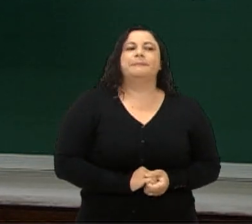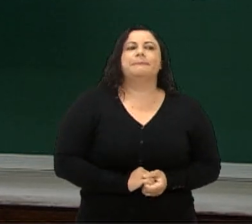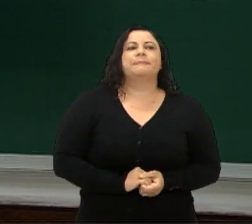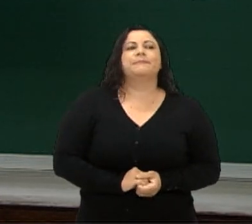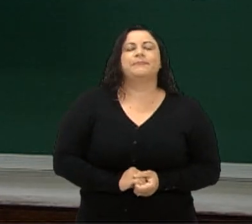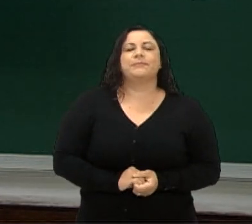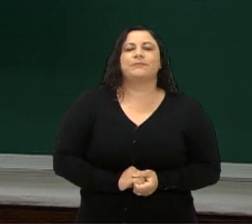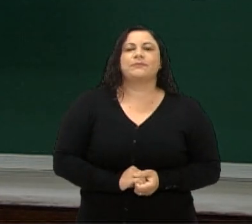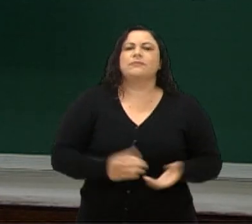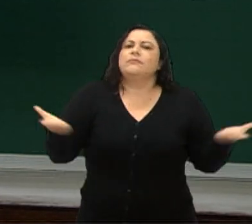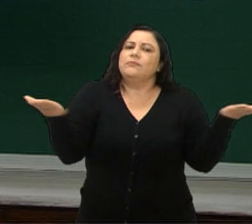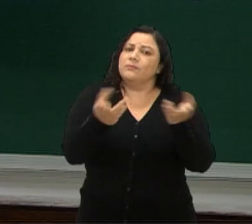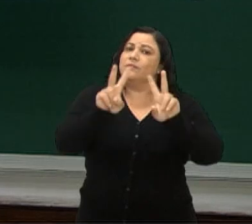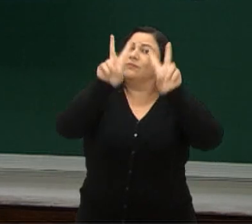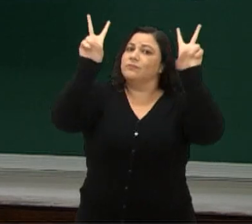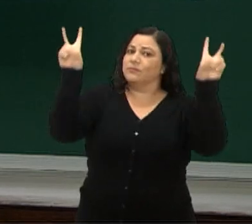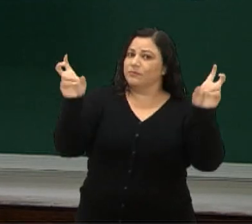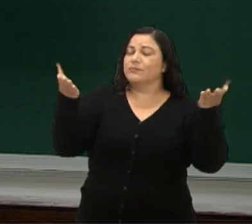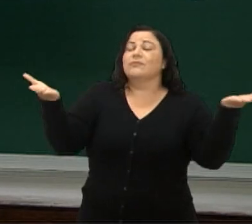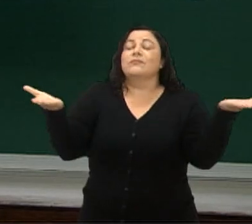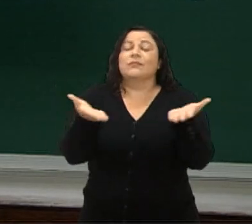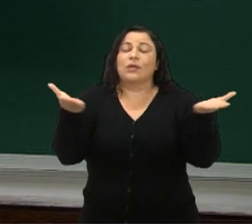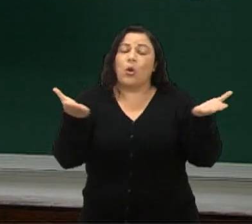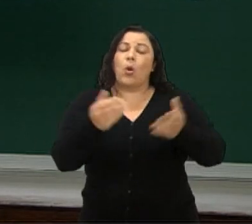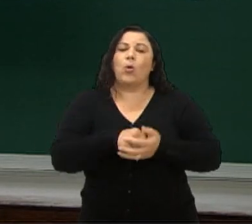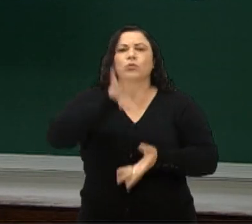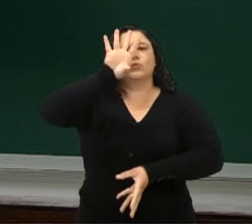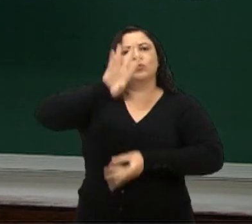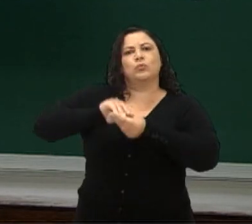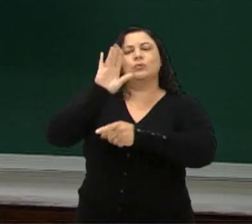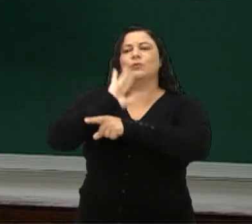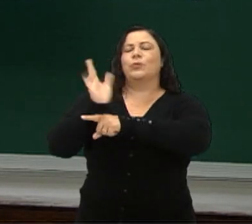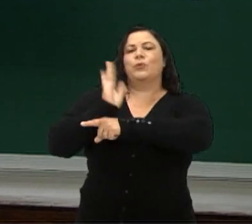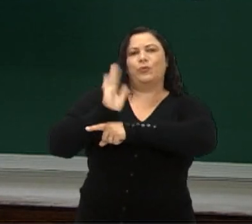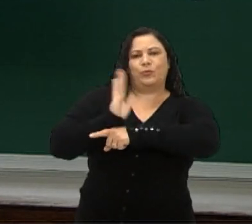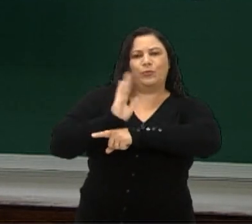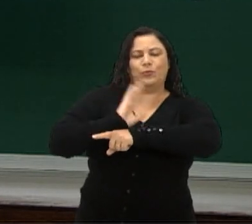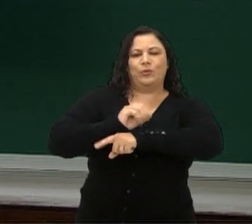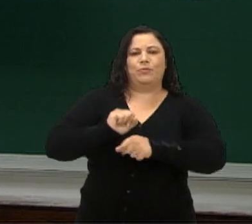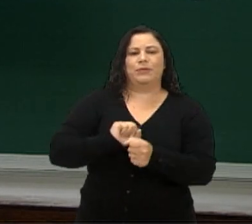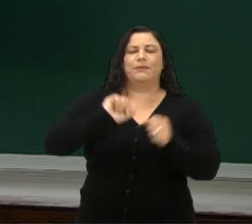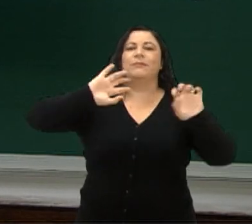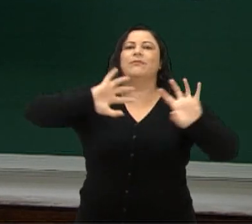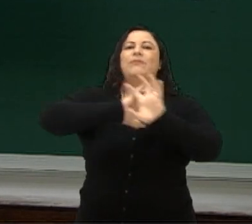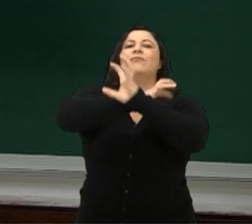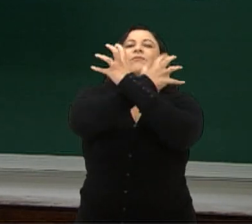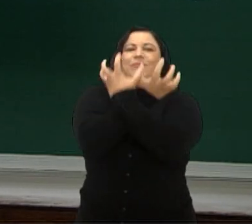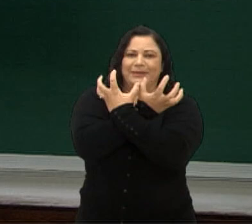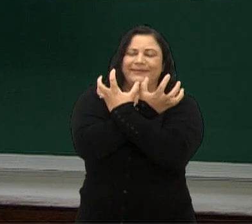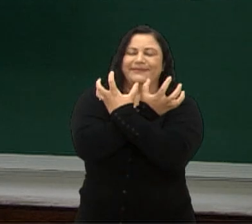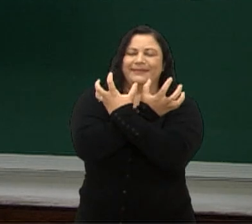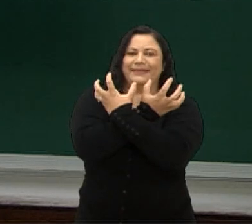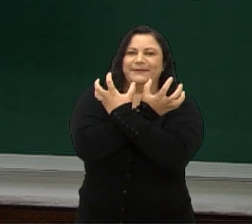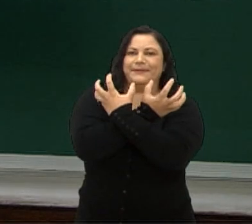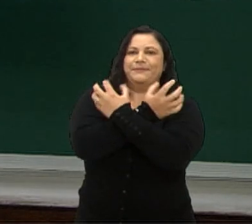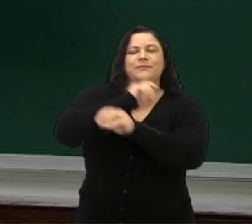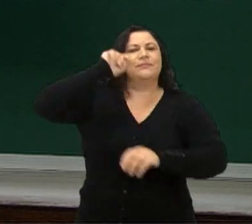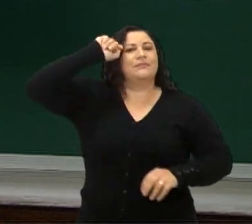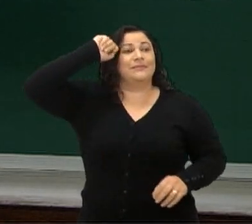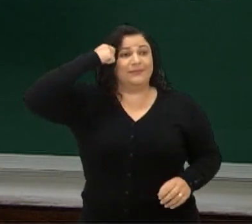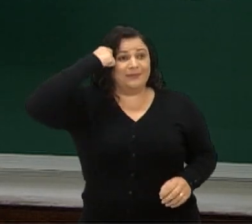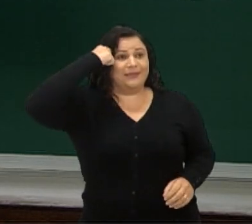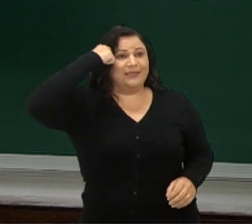Certo? Hoje, meus amigos, eu trouxe uma resenha do filme Pantera Negra, né, de Ryan Coogler,